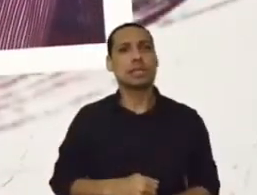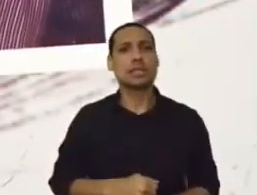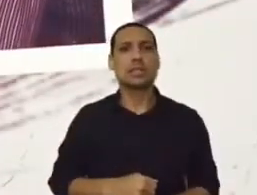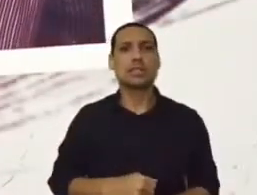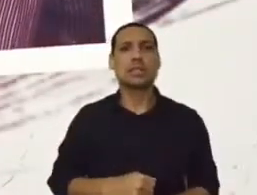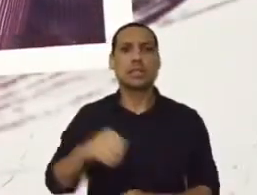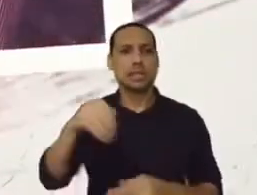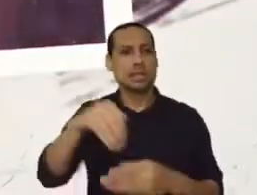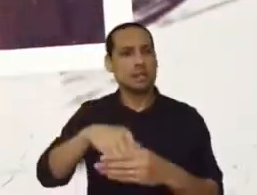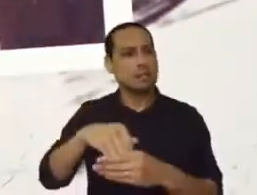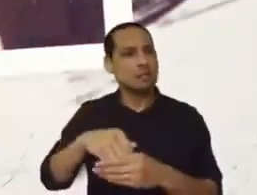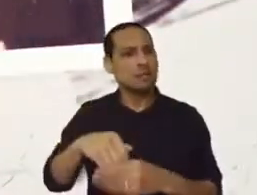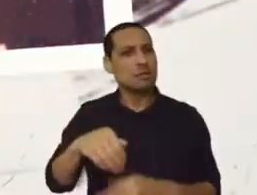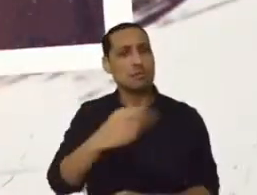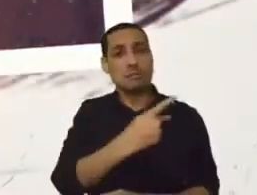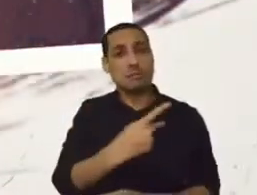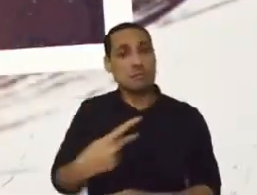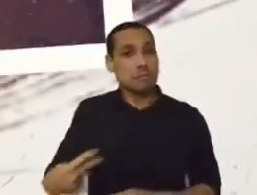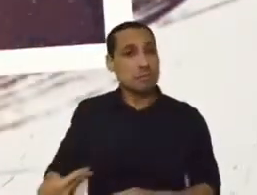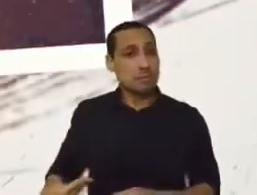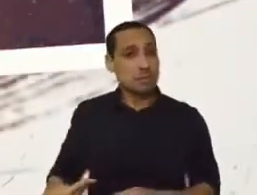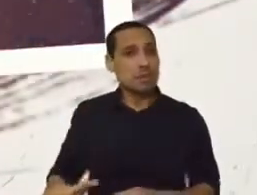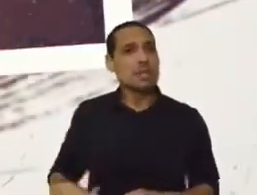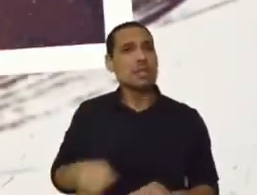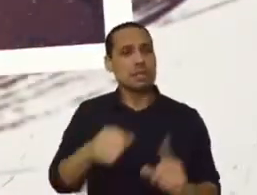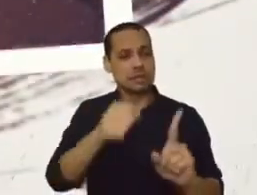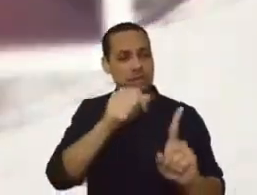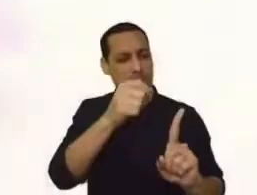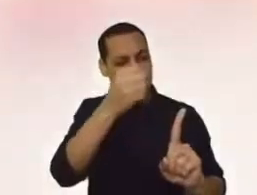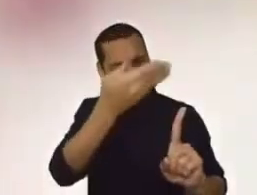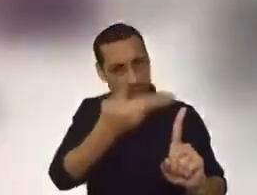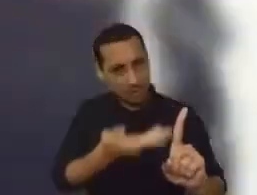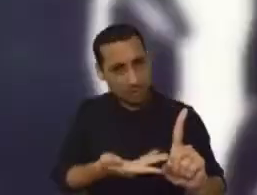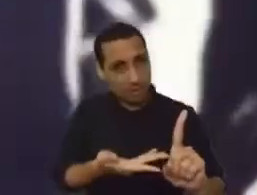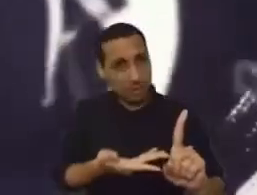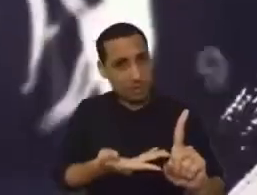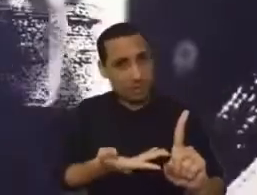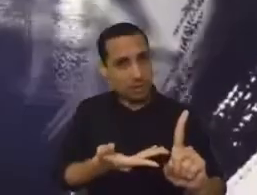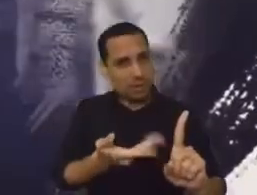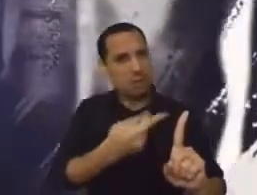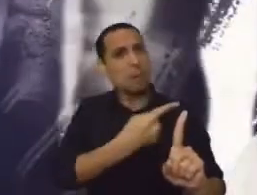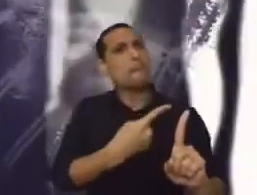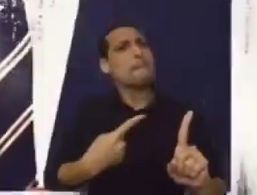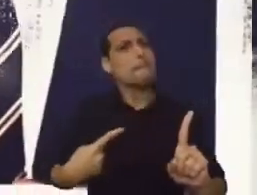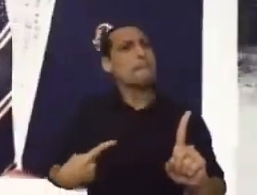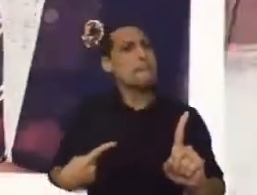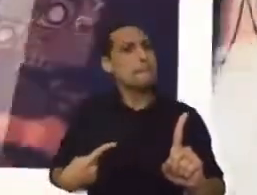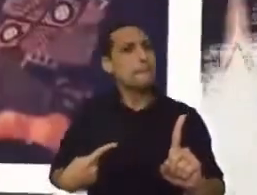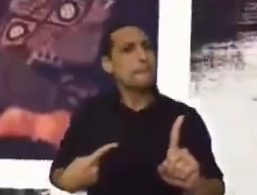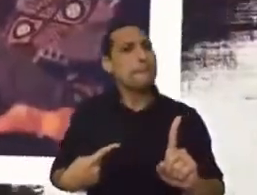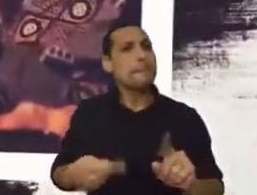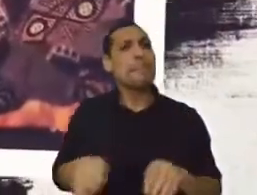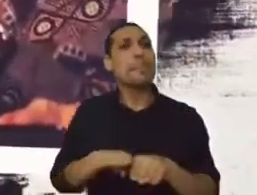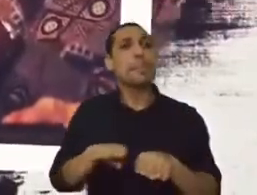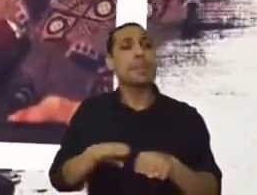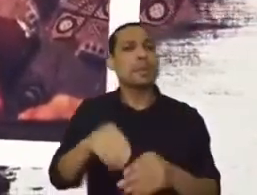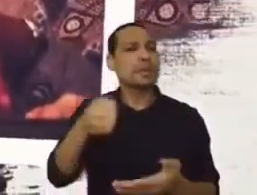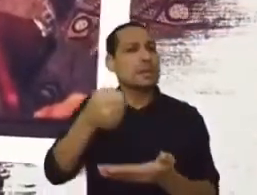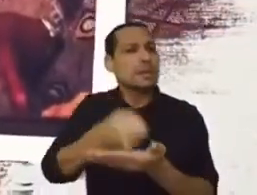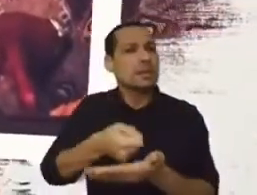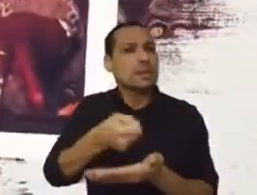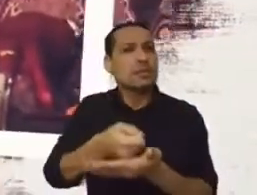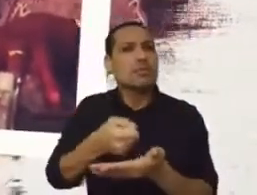relações internacionais e fomentou o debate sobre direitos humanos na entidade. Participou de conselhos no governo Lula e tornou-se,